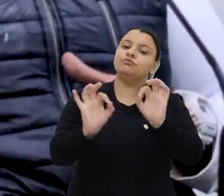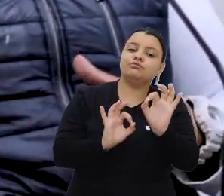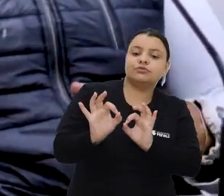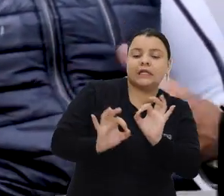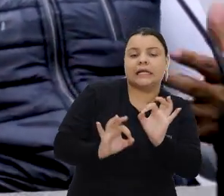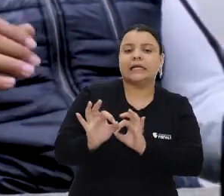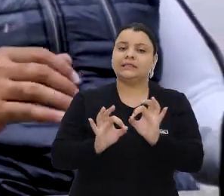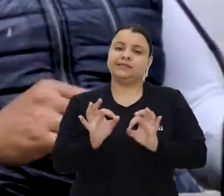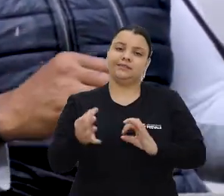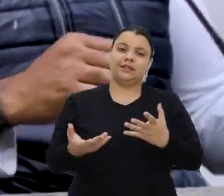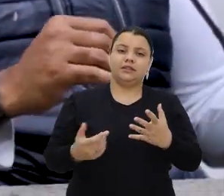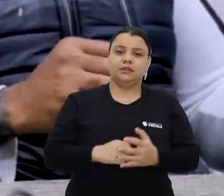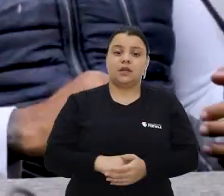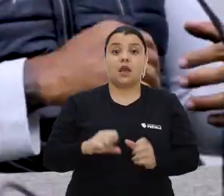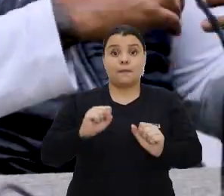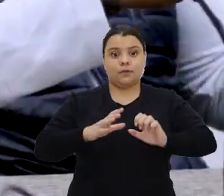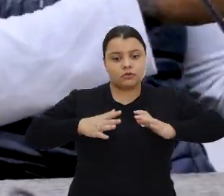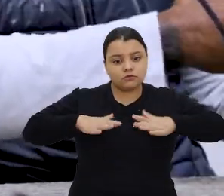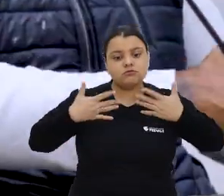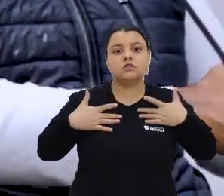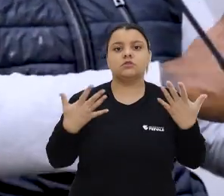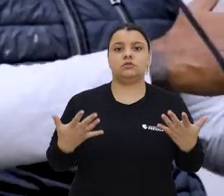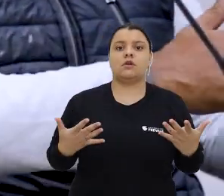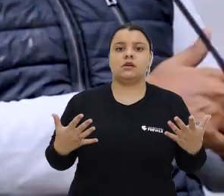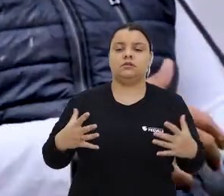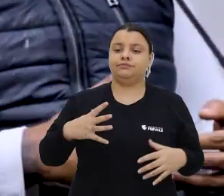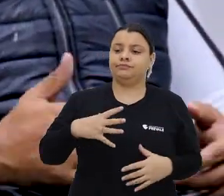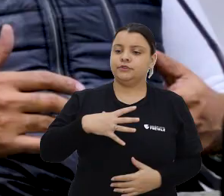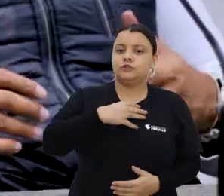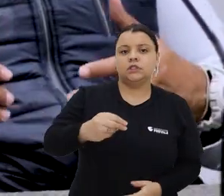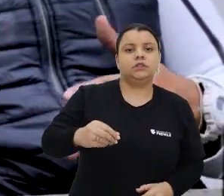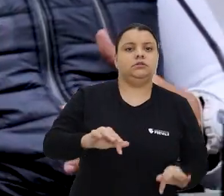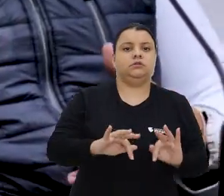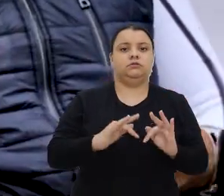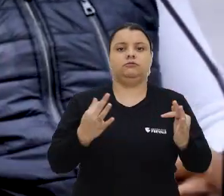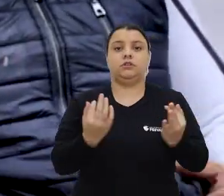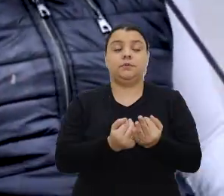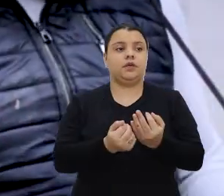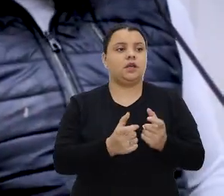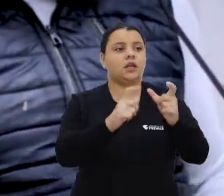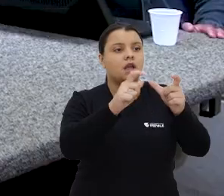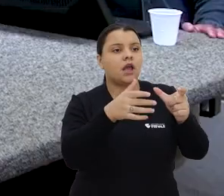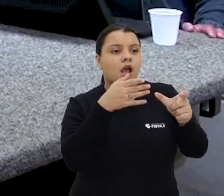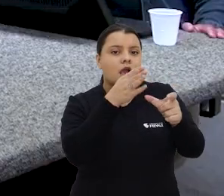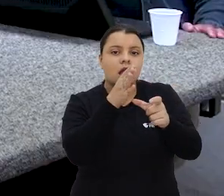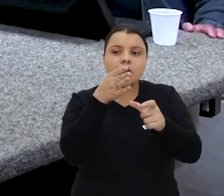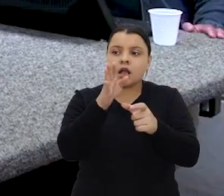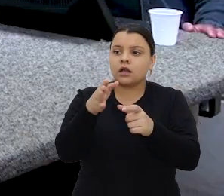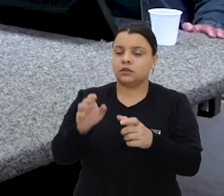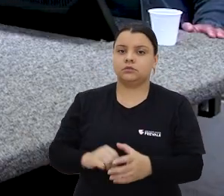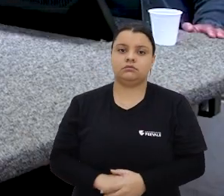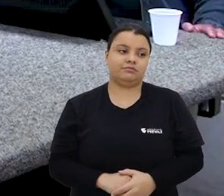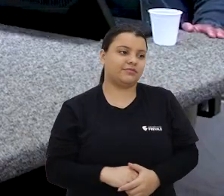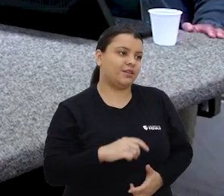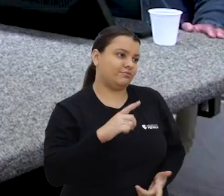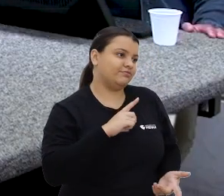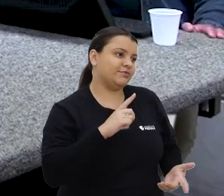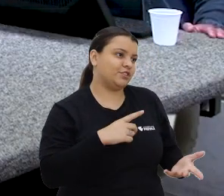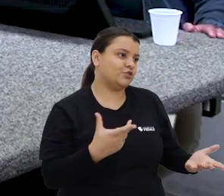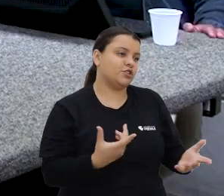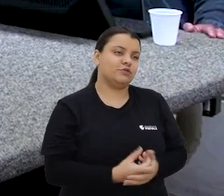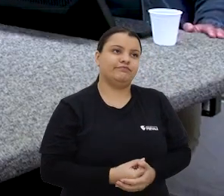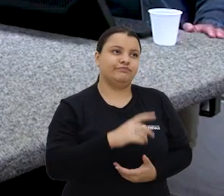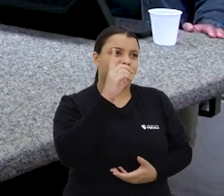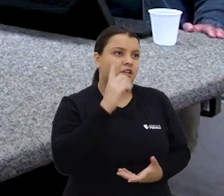de impulsionar os seus filhos e famílias para irem em espaços onde eles não tinham alcançado. Tinha crédito, né? Tinha um crédito. Tinha um crédito por ter